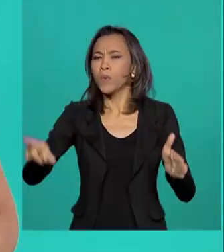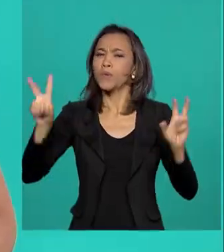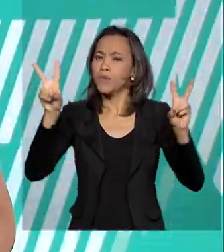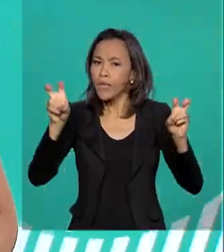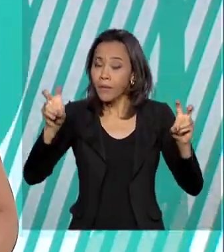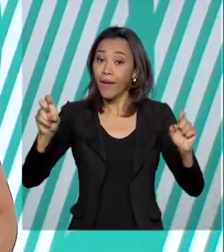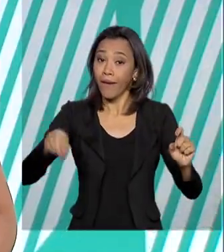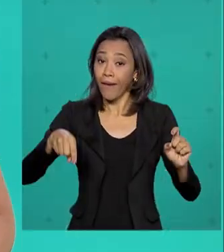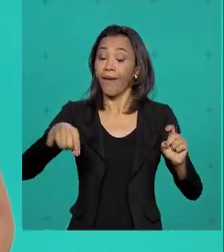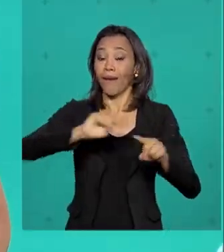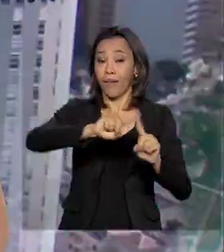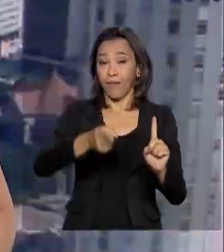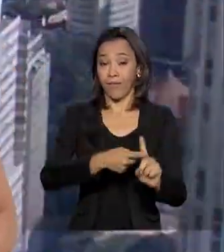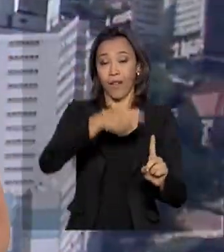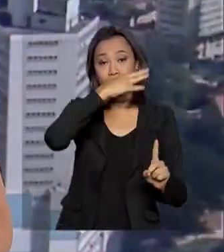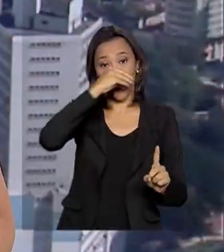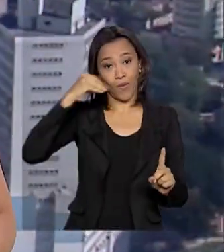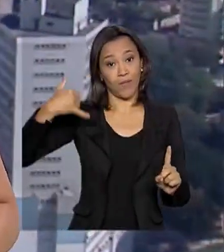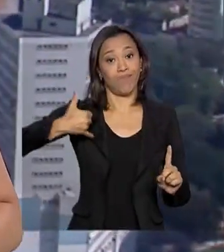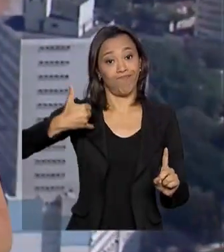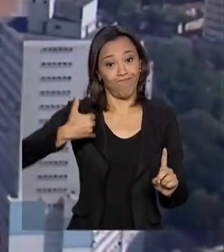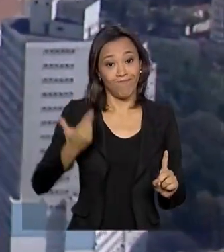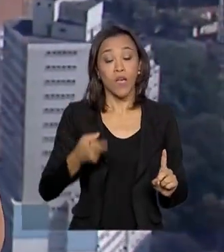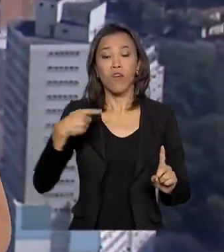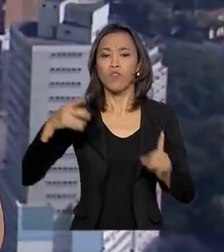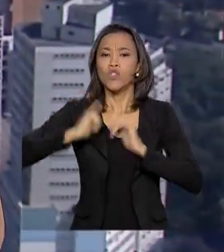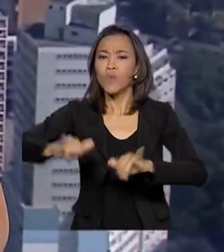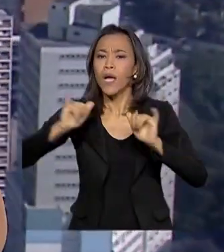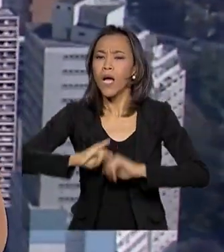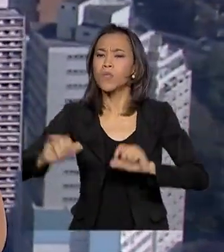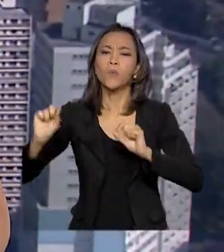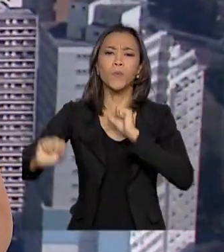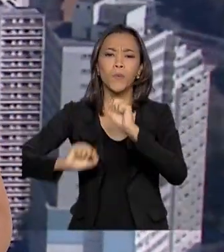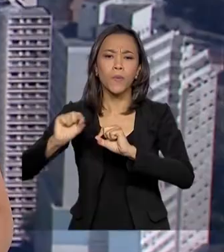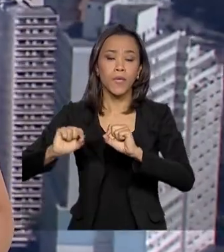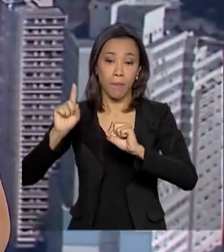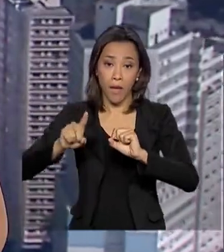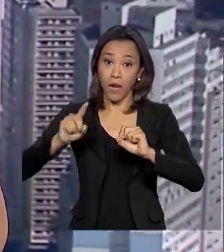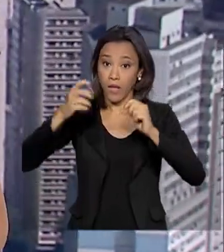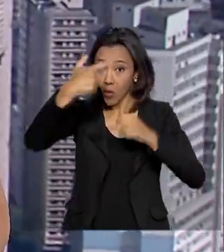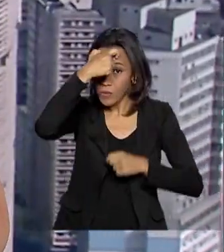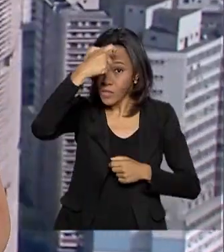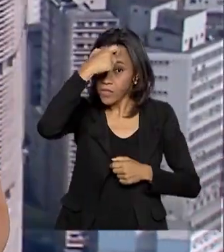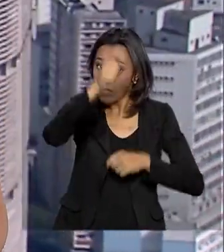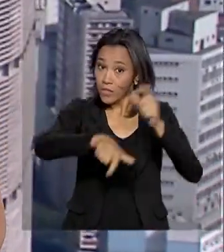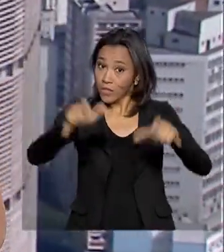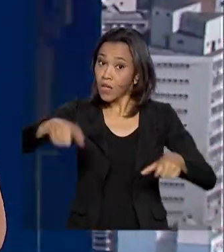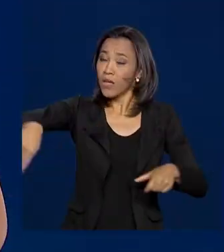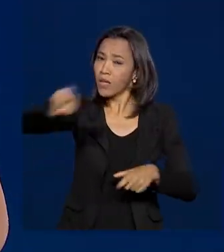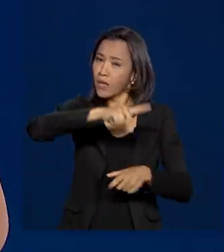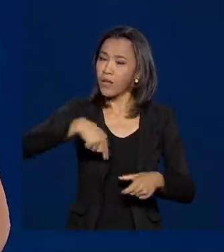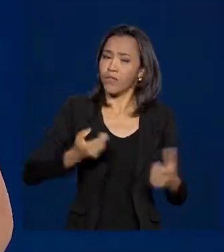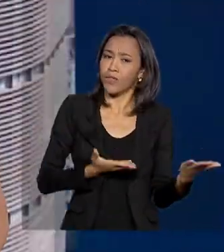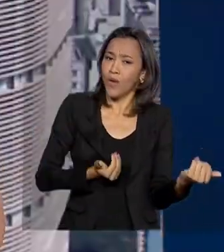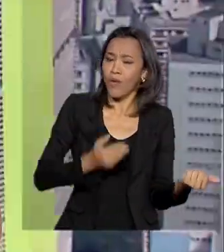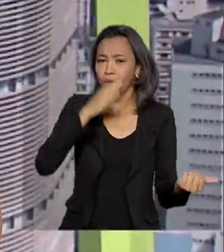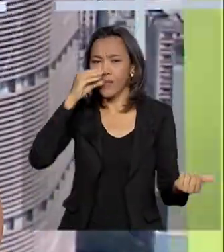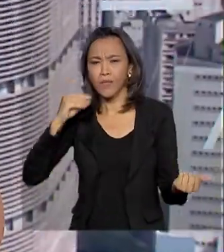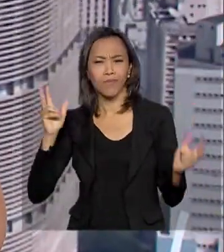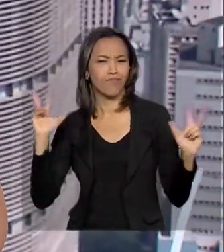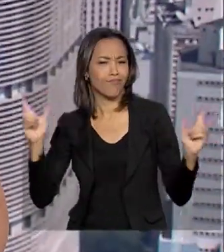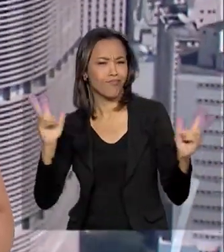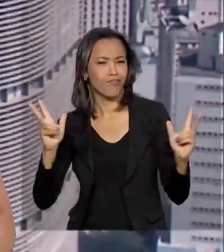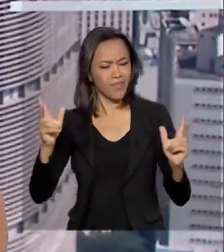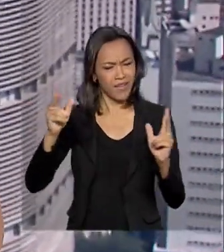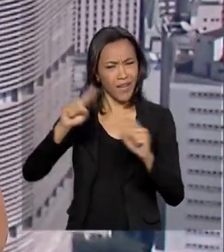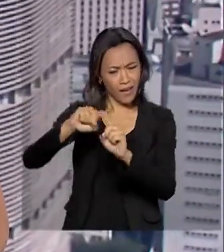adolescência. Uma campanha foi lançada para incentivar que adolescentes e jovens curtam essa fase da vida primeiro e deixem